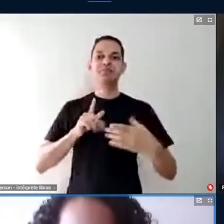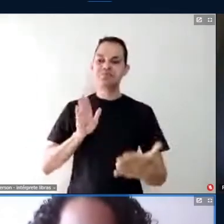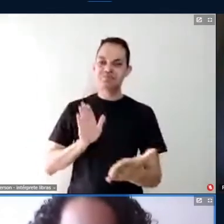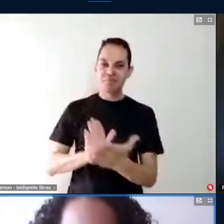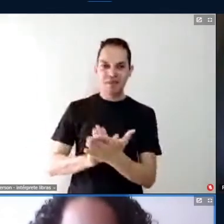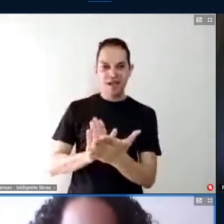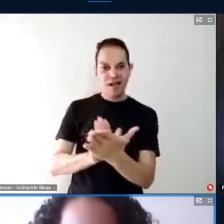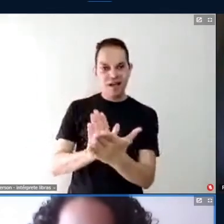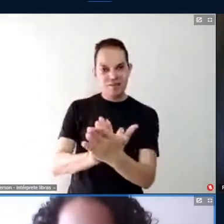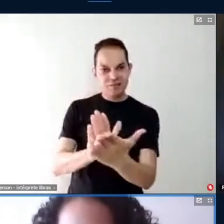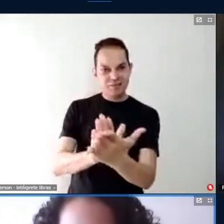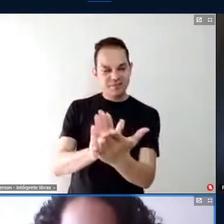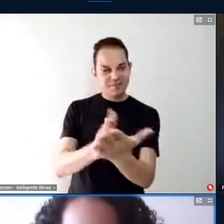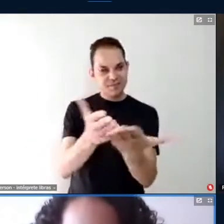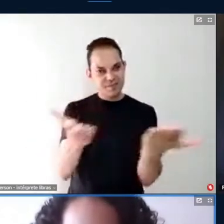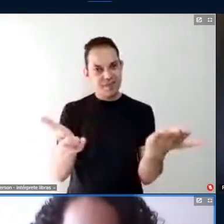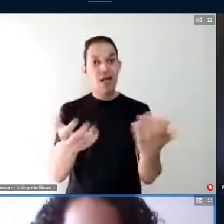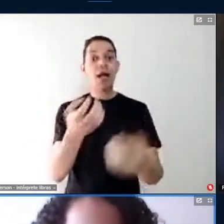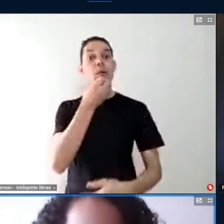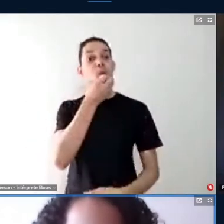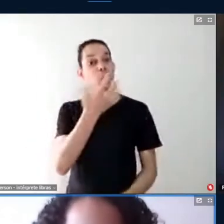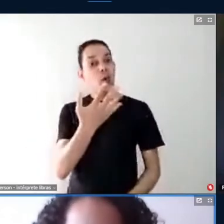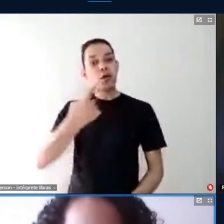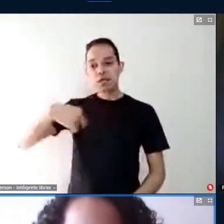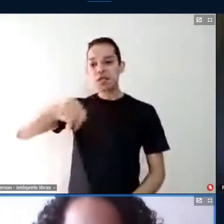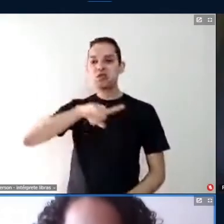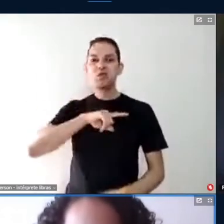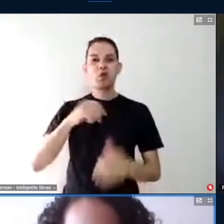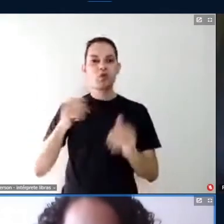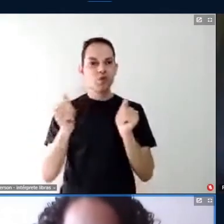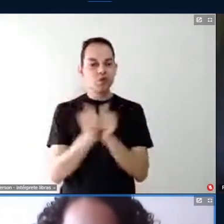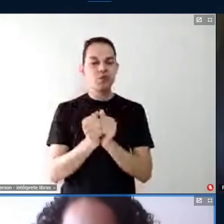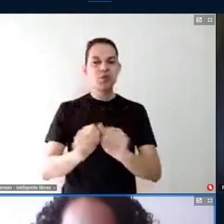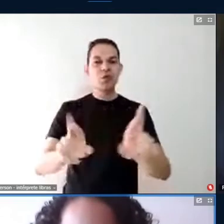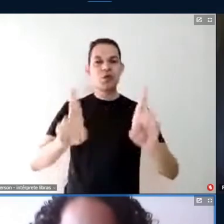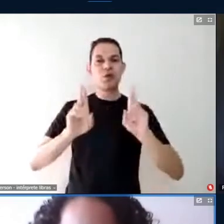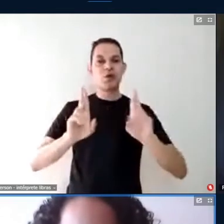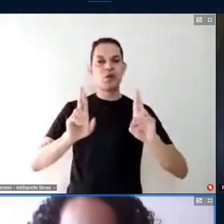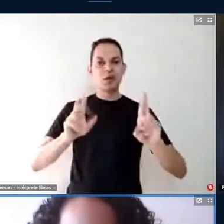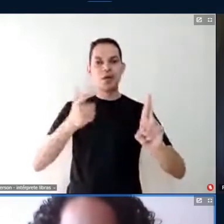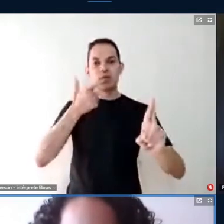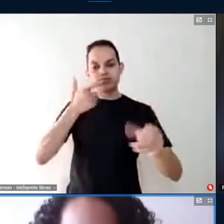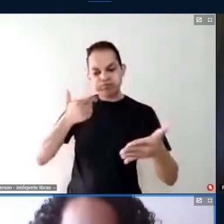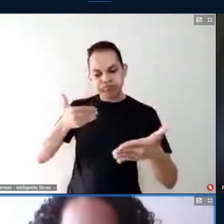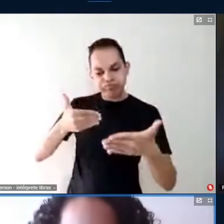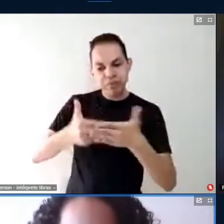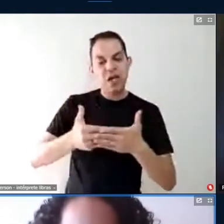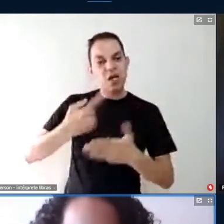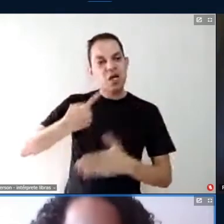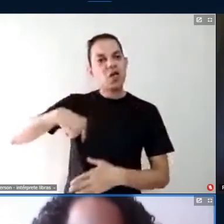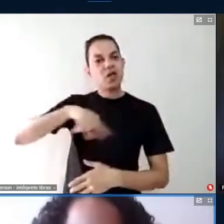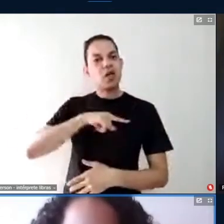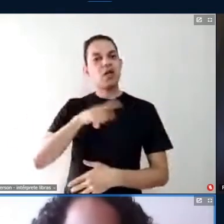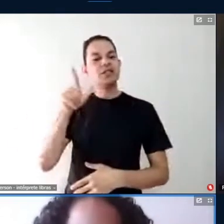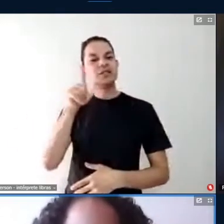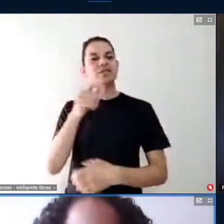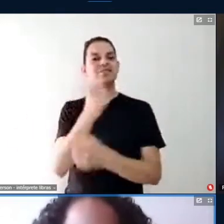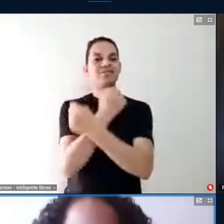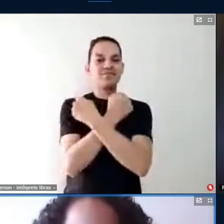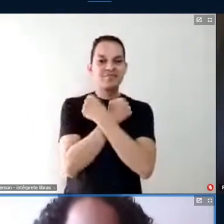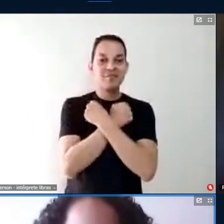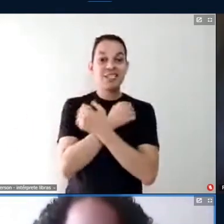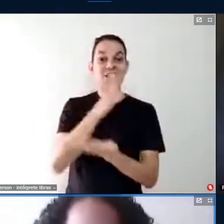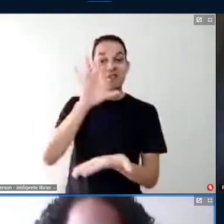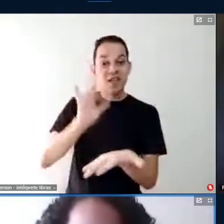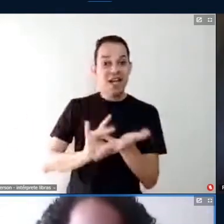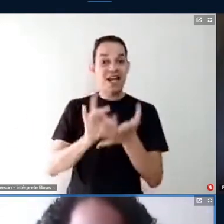já, e que bom que a gente pode estar junto, espero que logo seja possível abraçá-las, ou se não for